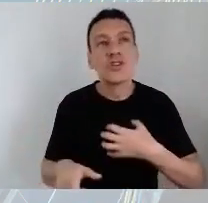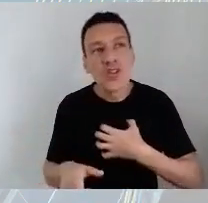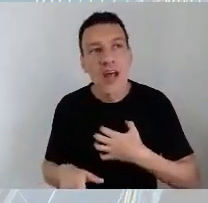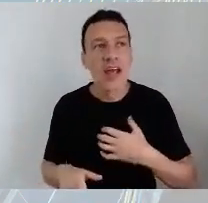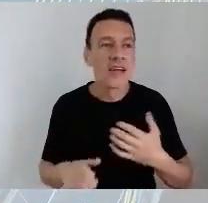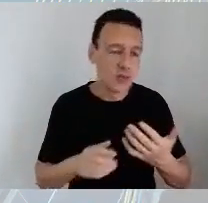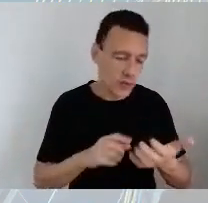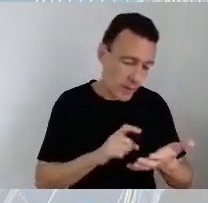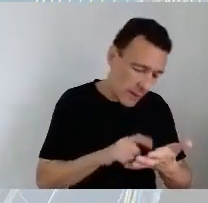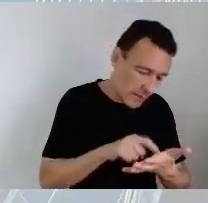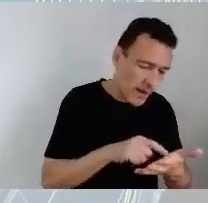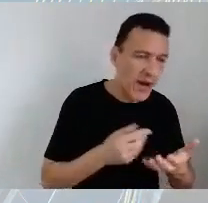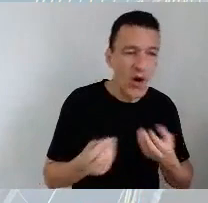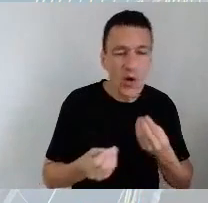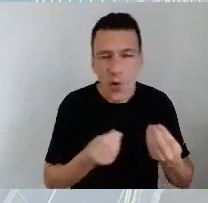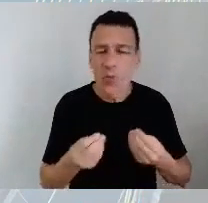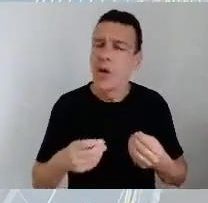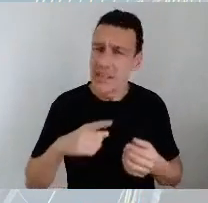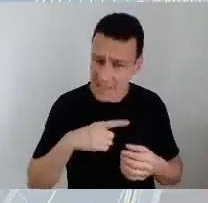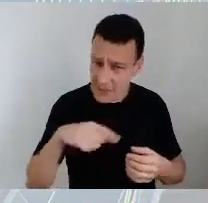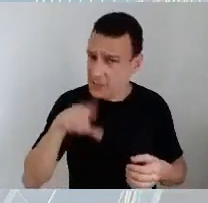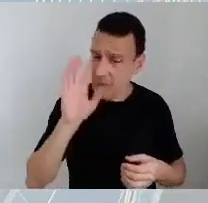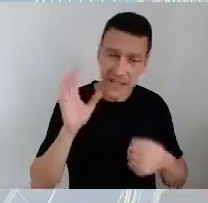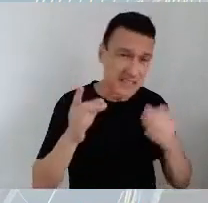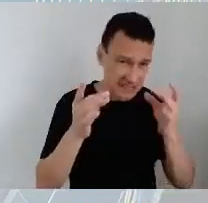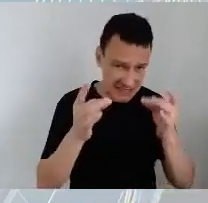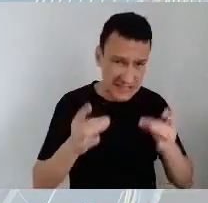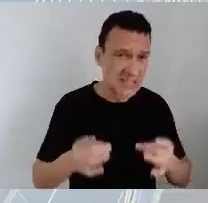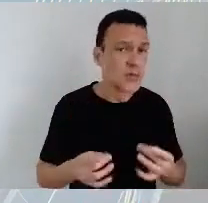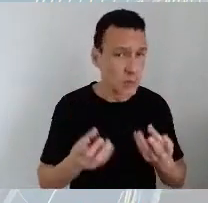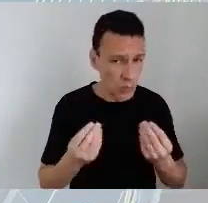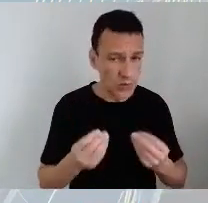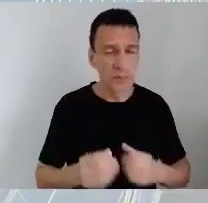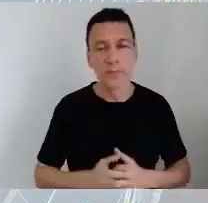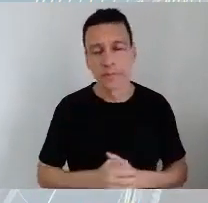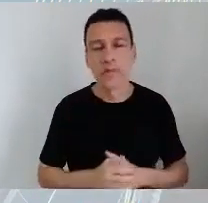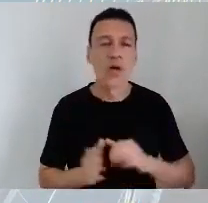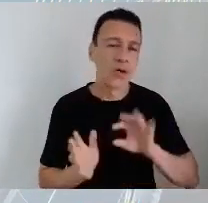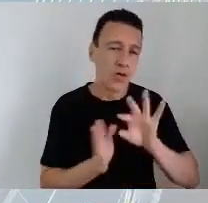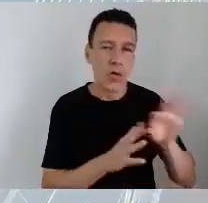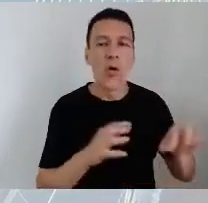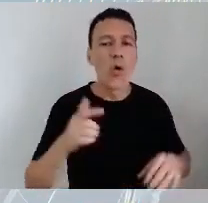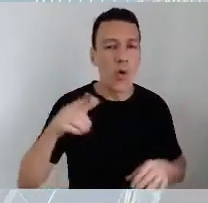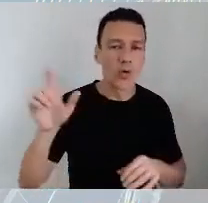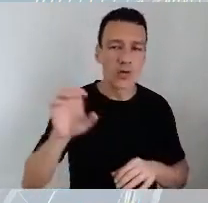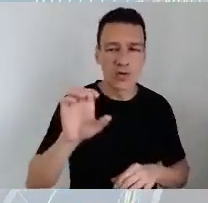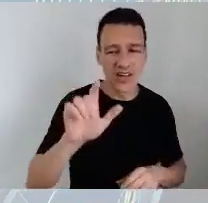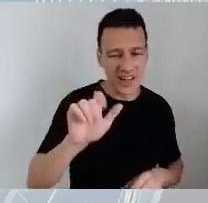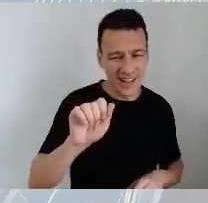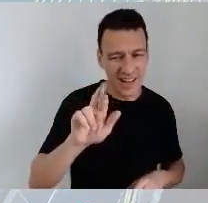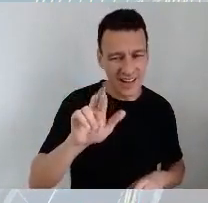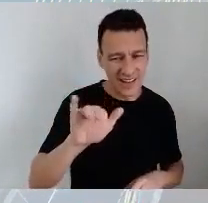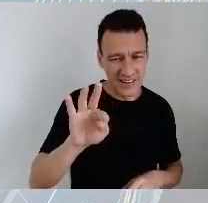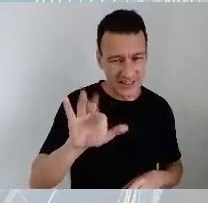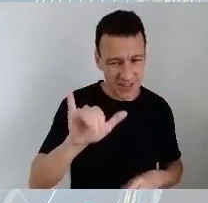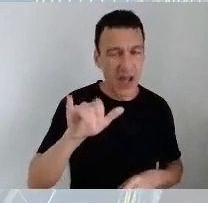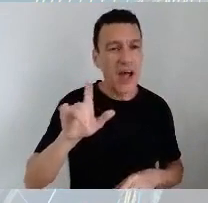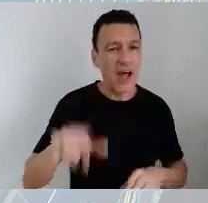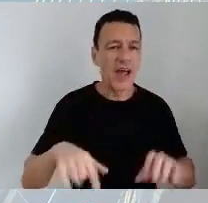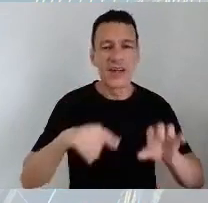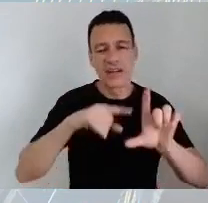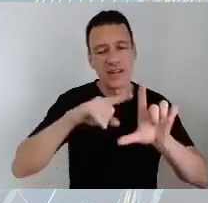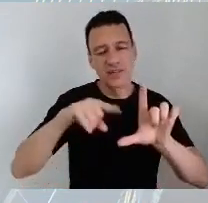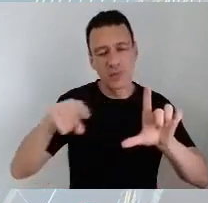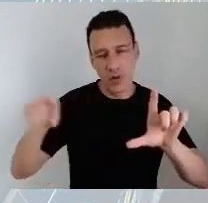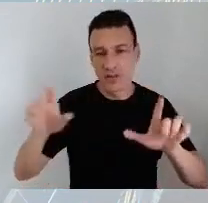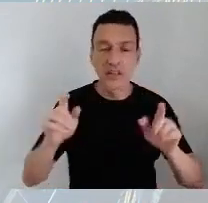daquela função, produto, enfim. O Clarity também, ele é um dashboard onde vocês conseguem taguear, né, alguns